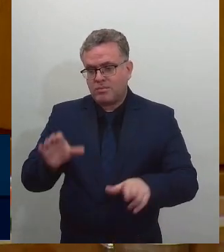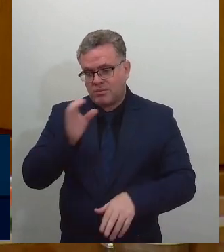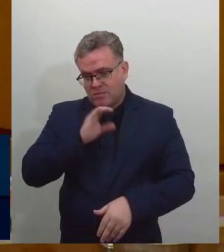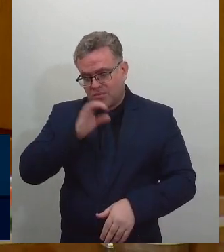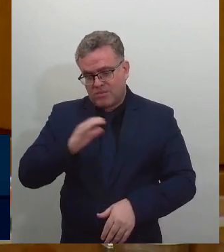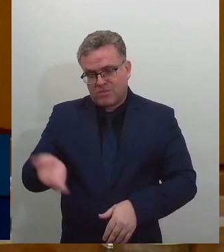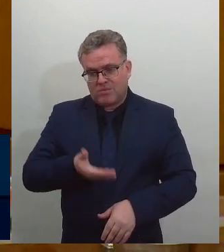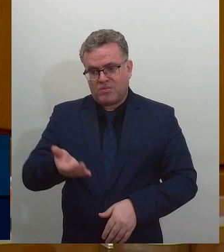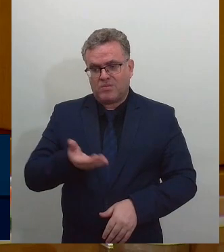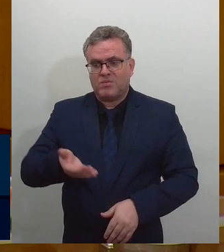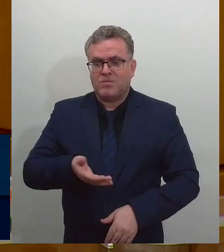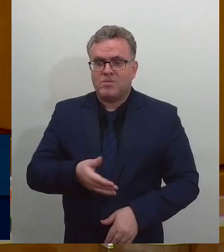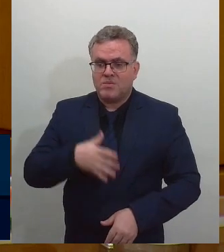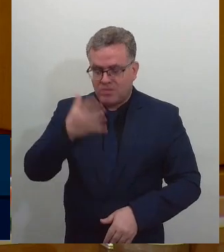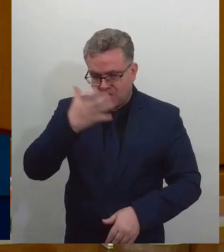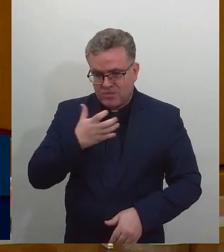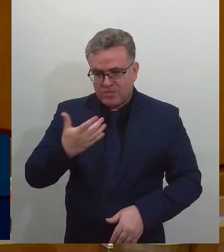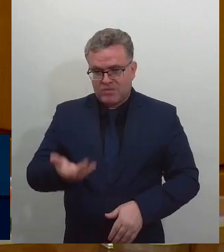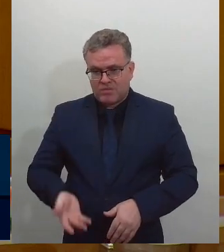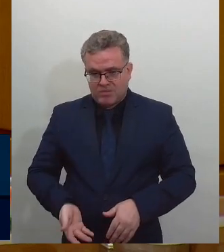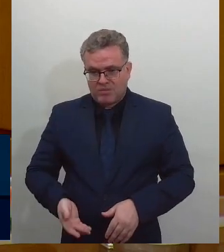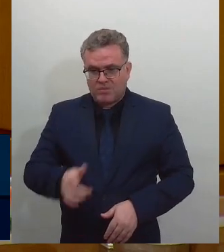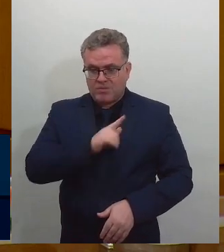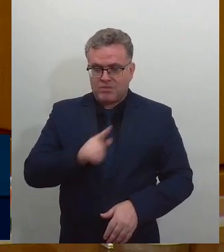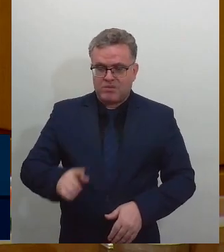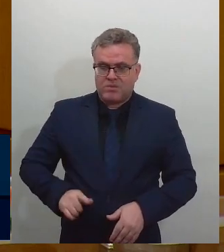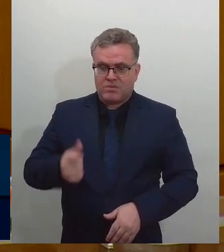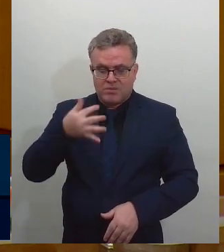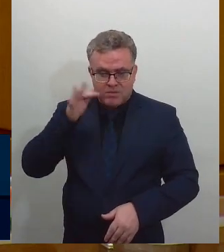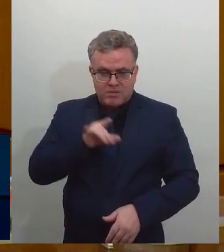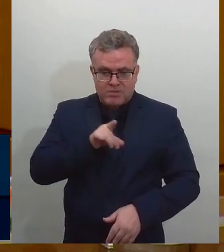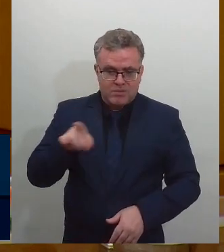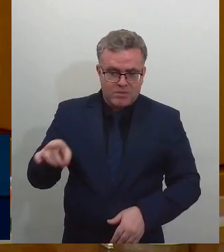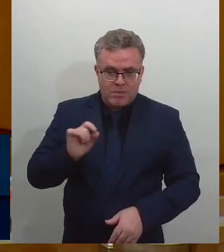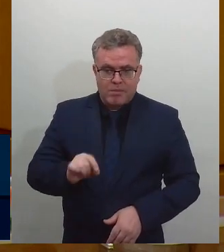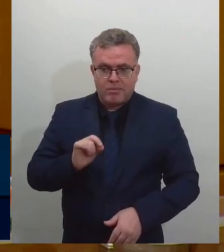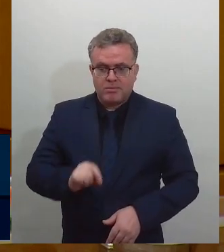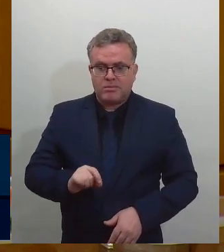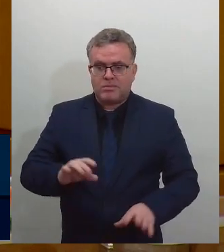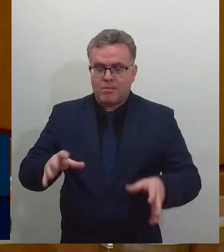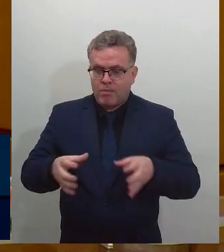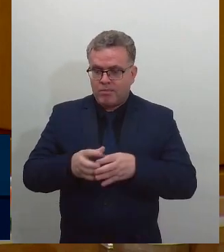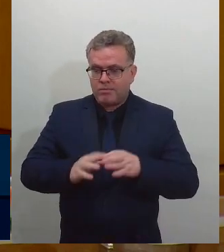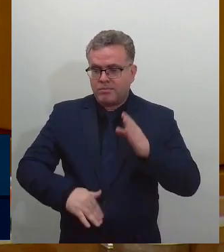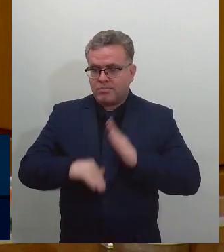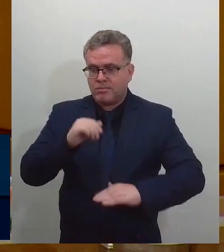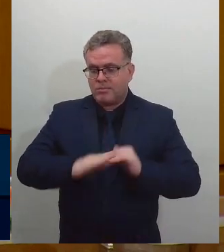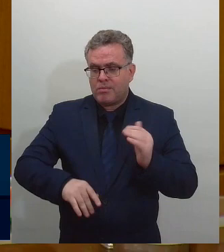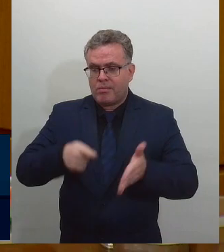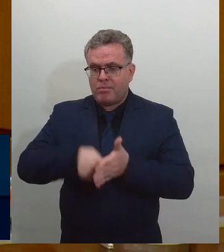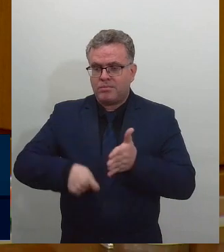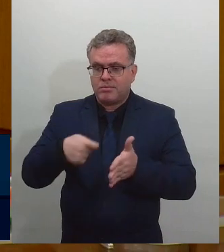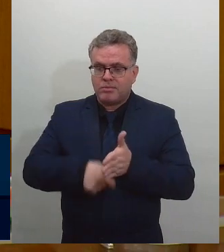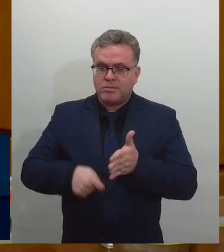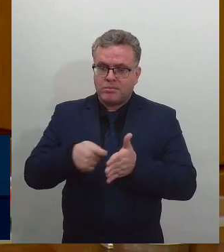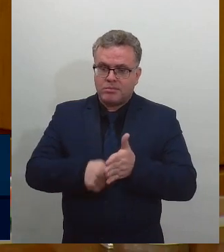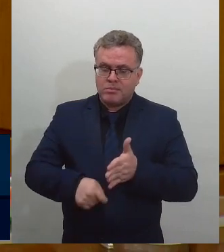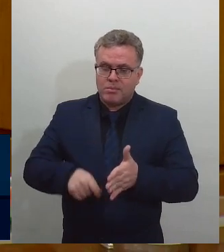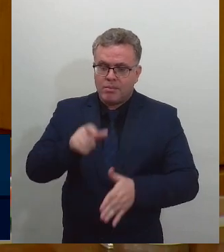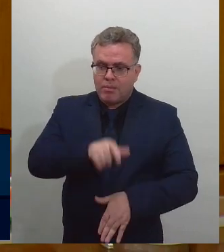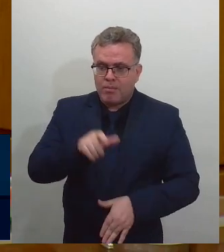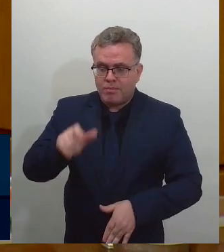por parte do governo do estado. A categoria cobra do governo do estado a retomada